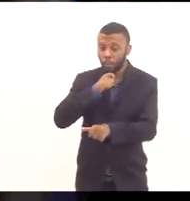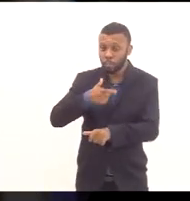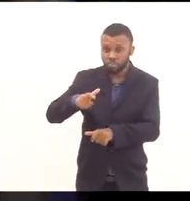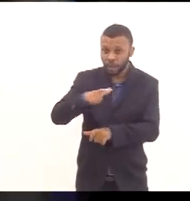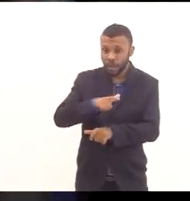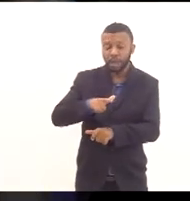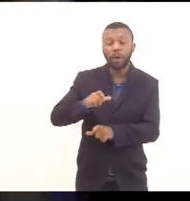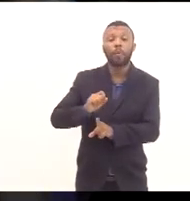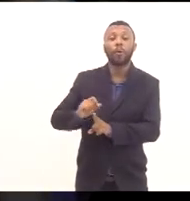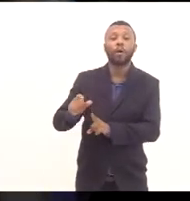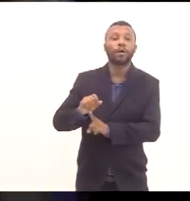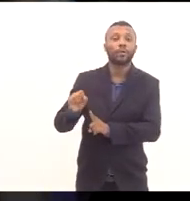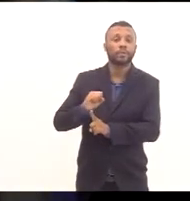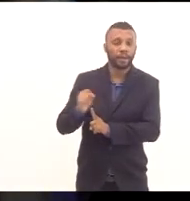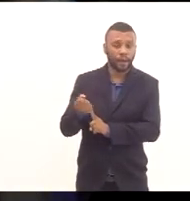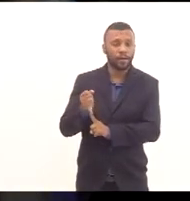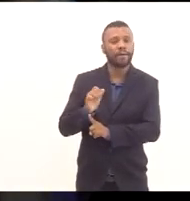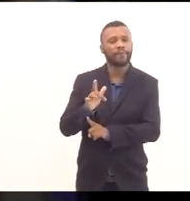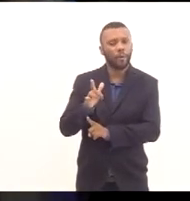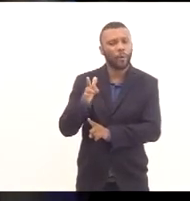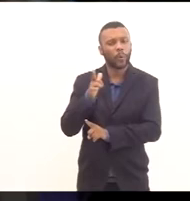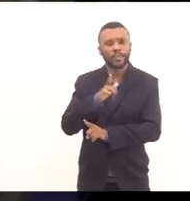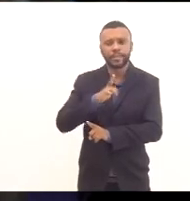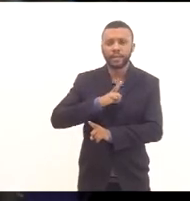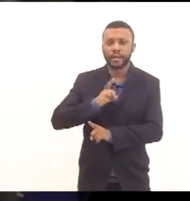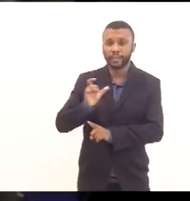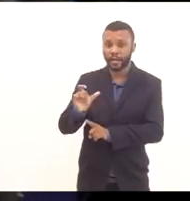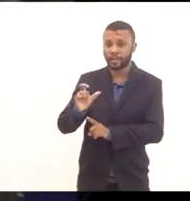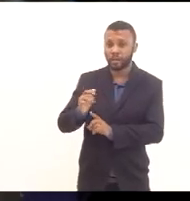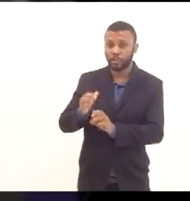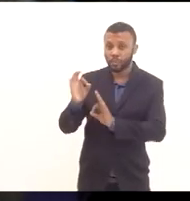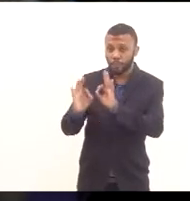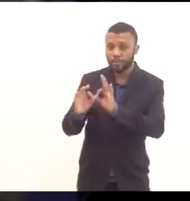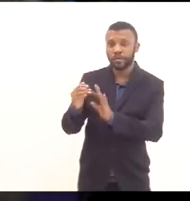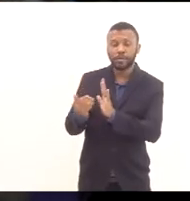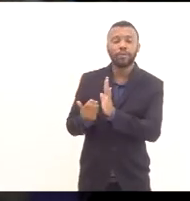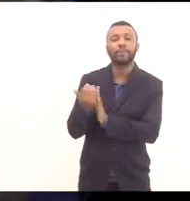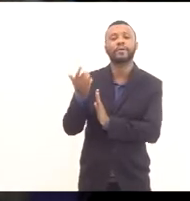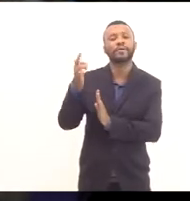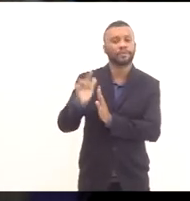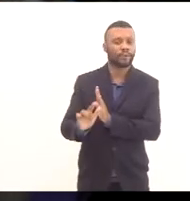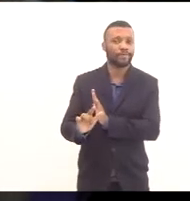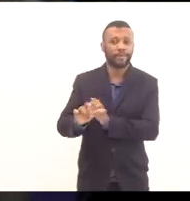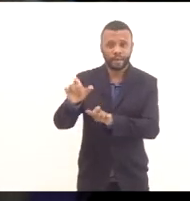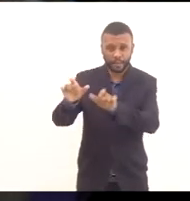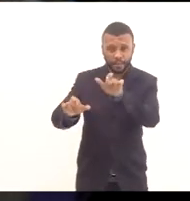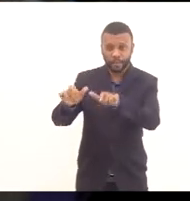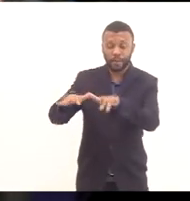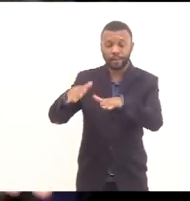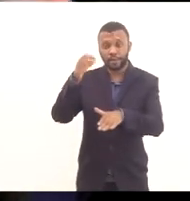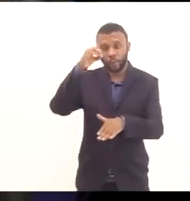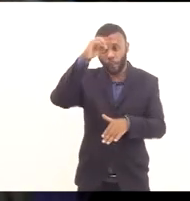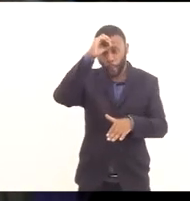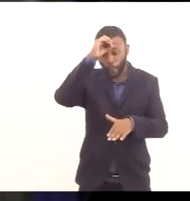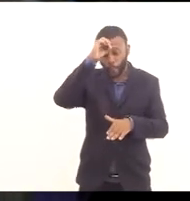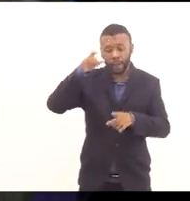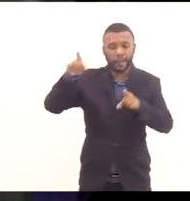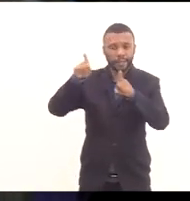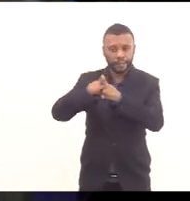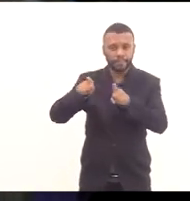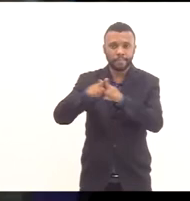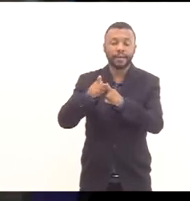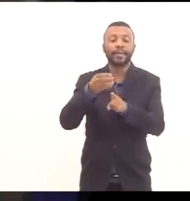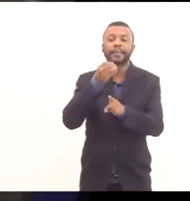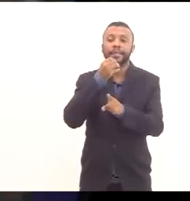e vão conseguir ter esse cartão recomeçar e essas pessoas não vão ter ciência de que elas estão bem